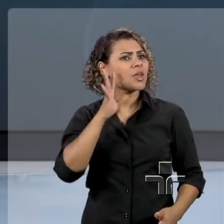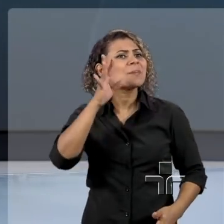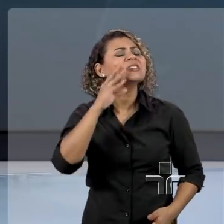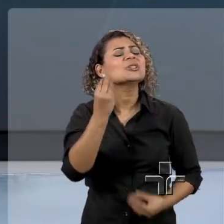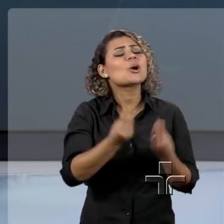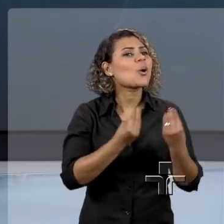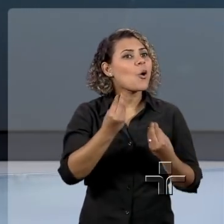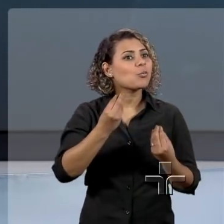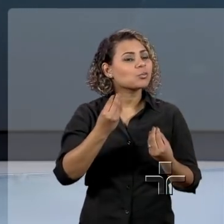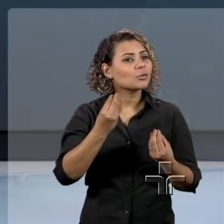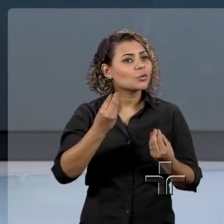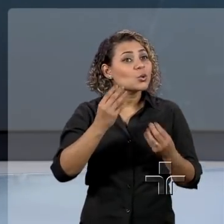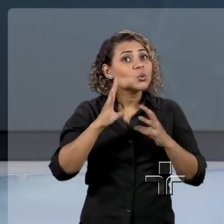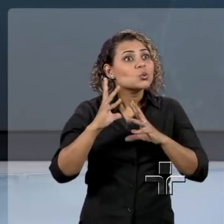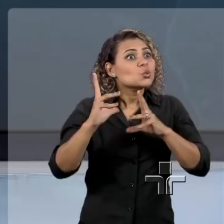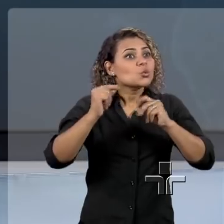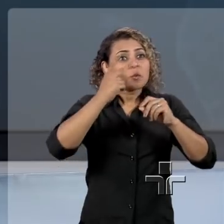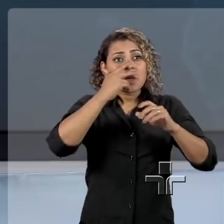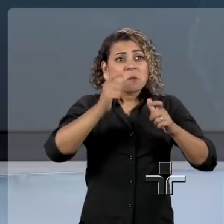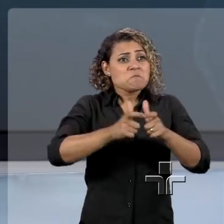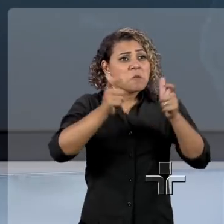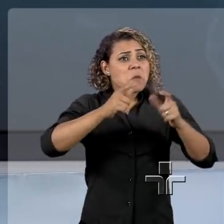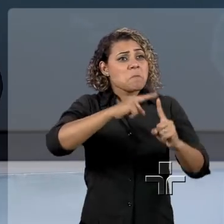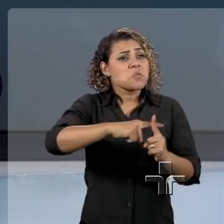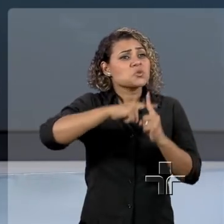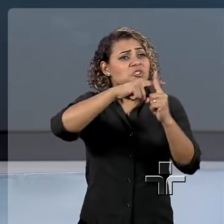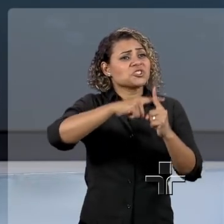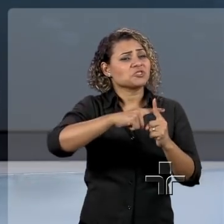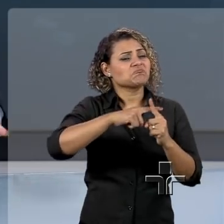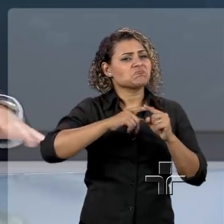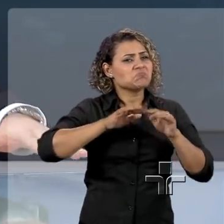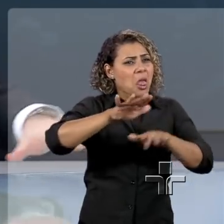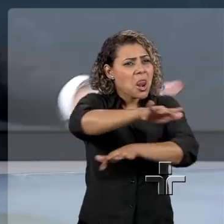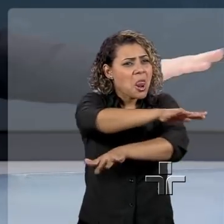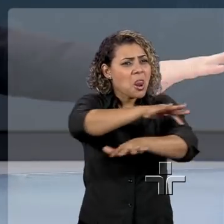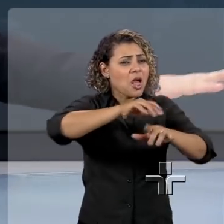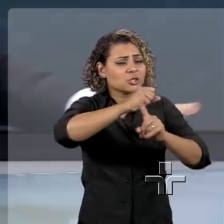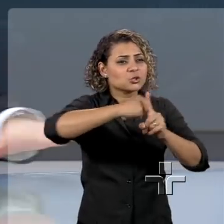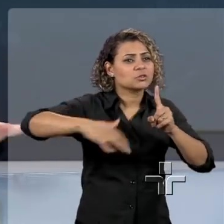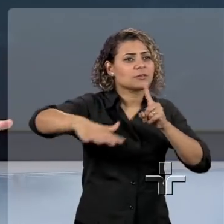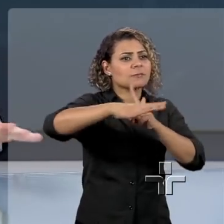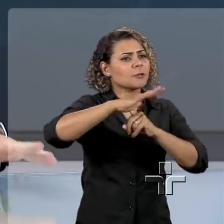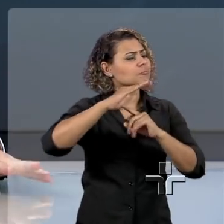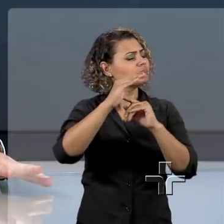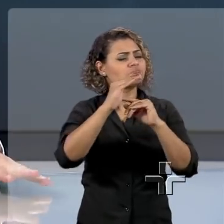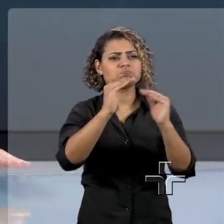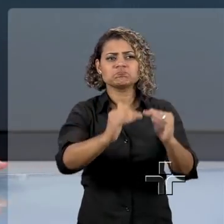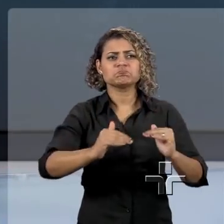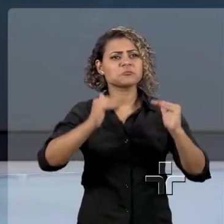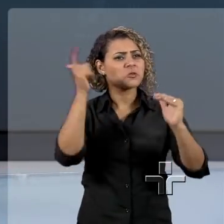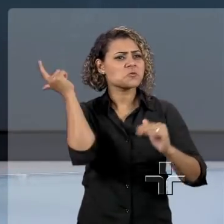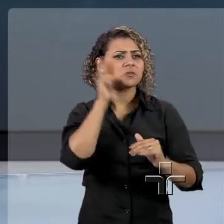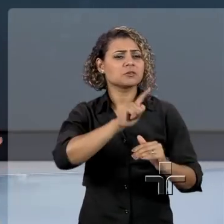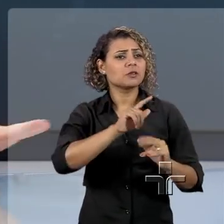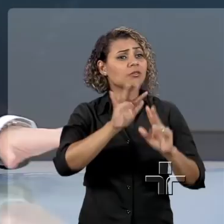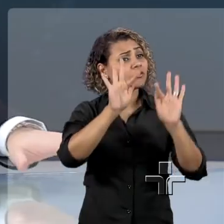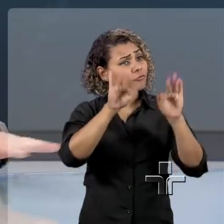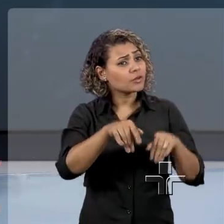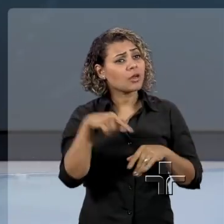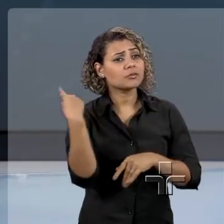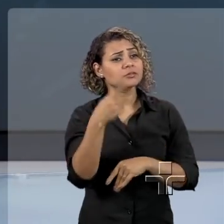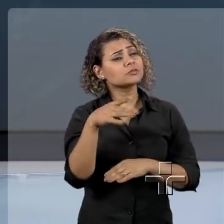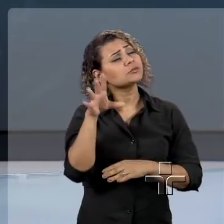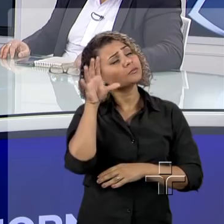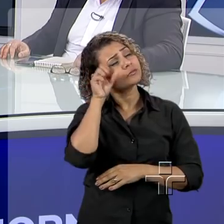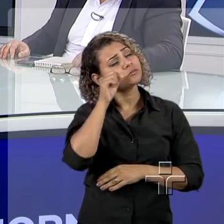isso geraria uma sinergia positiva e uma sociedade que ficaria, depois de fazer tudo isso, pudesse dormir um